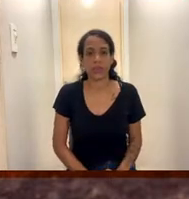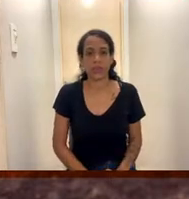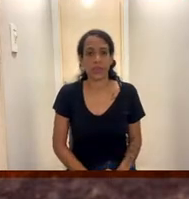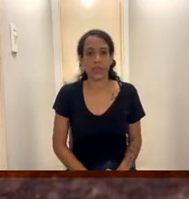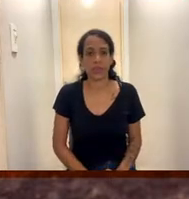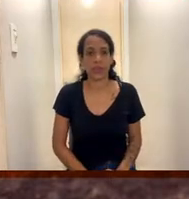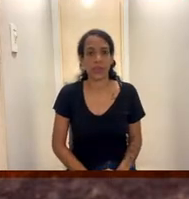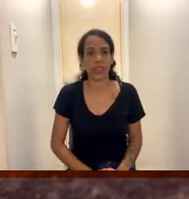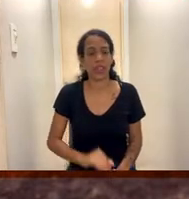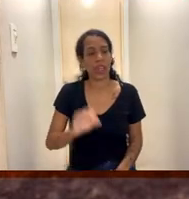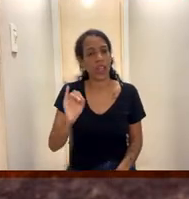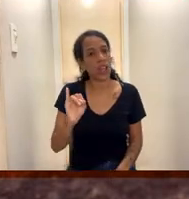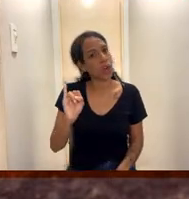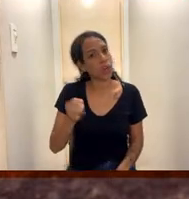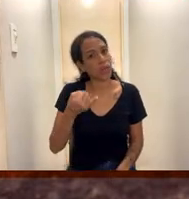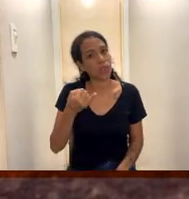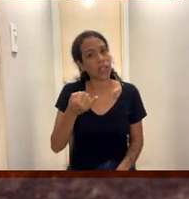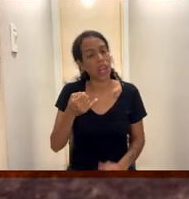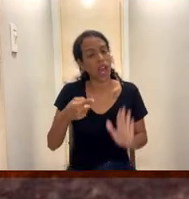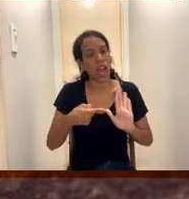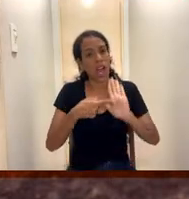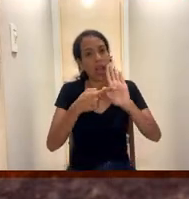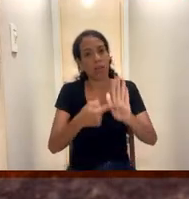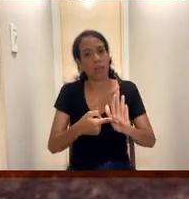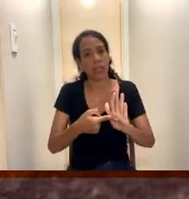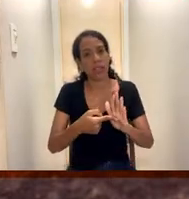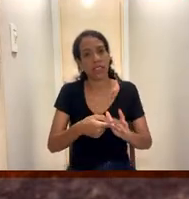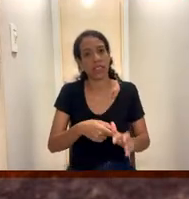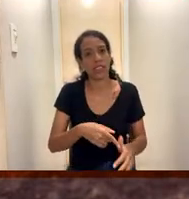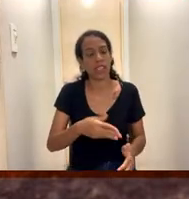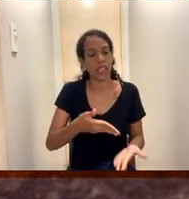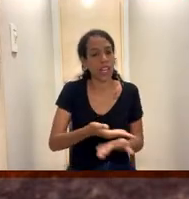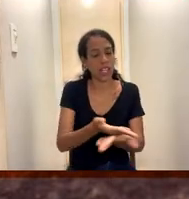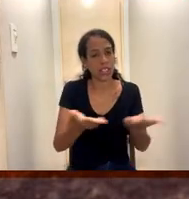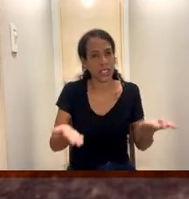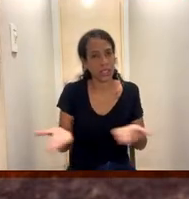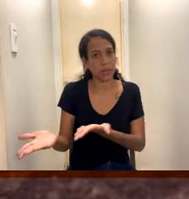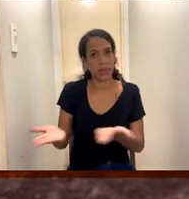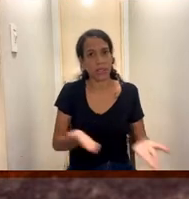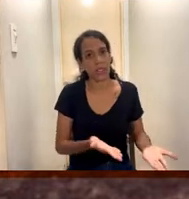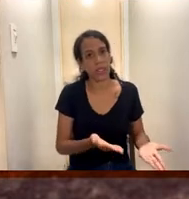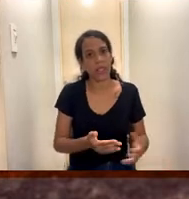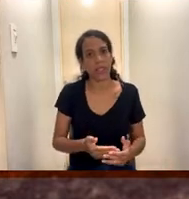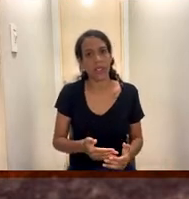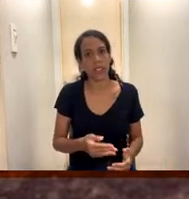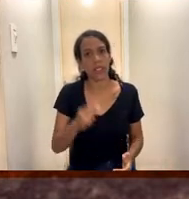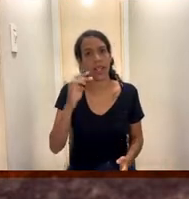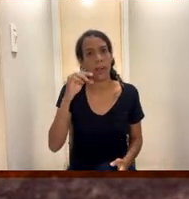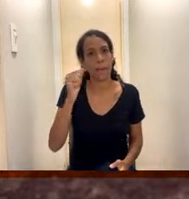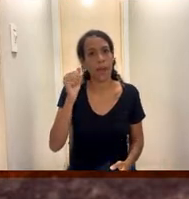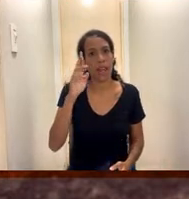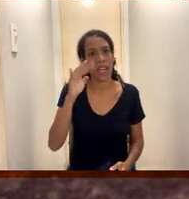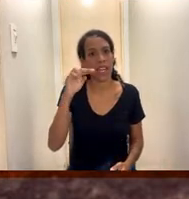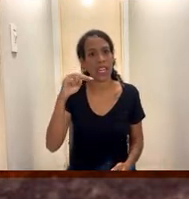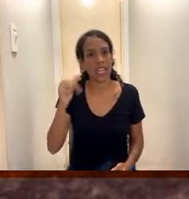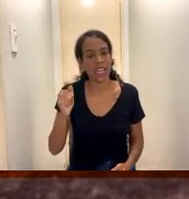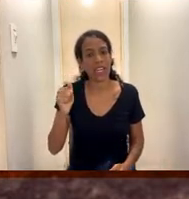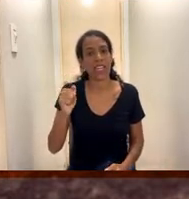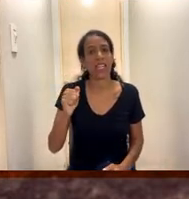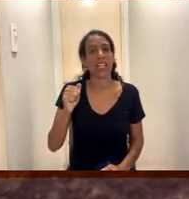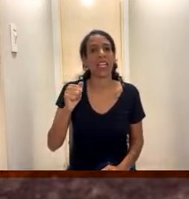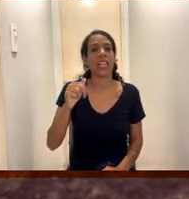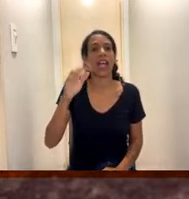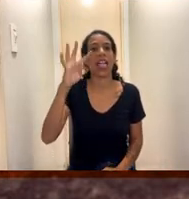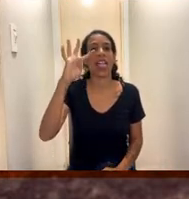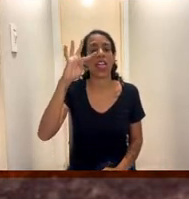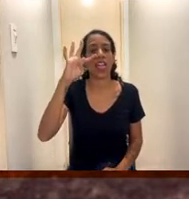vai oportunamente apresentar as nossas convidadas. Então, Marina, Flávia e Thaís,